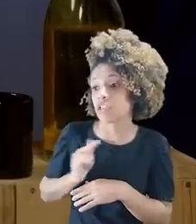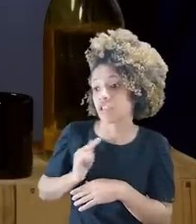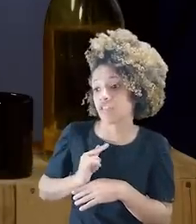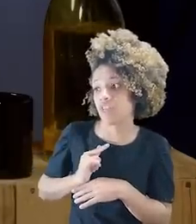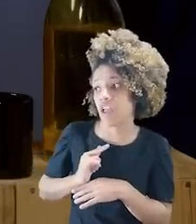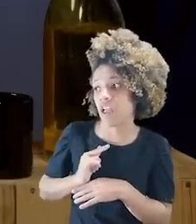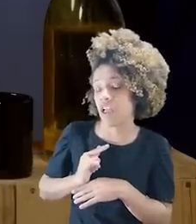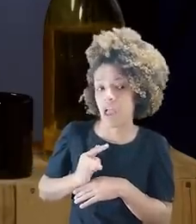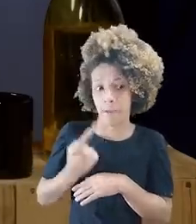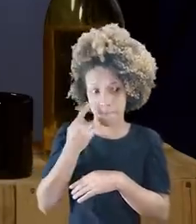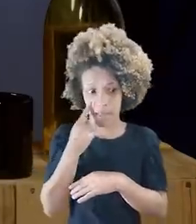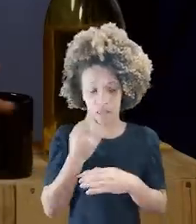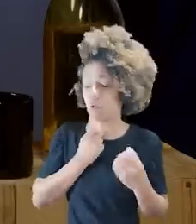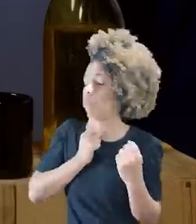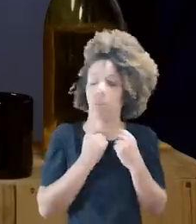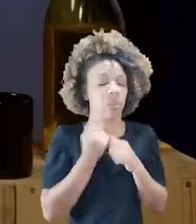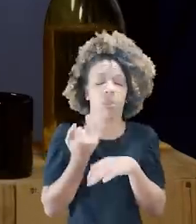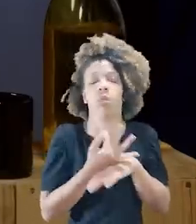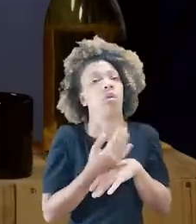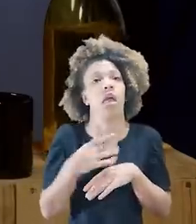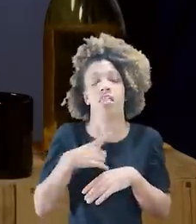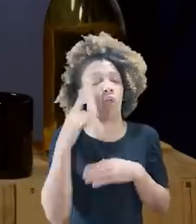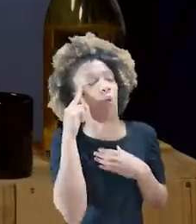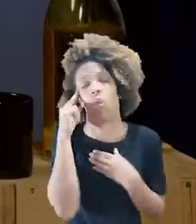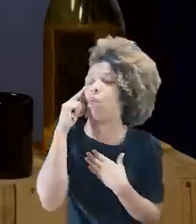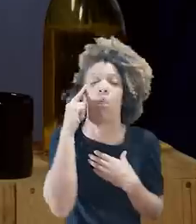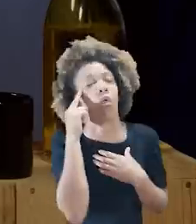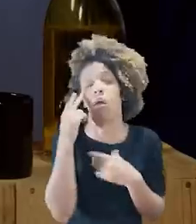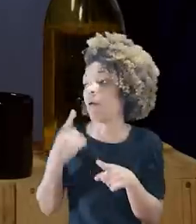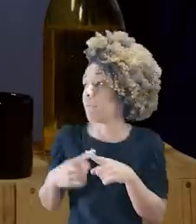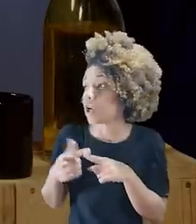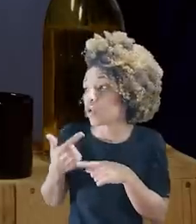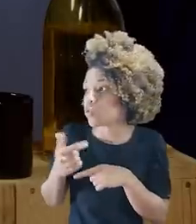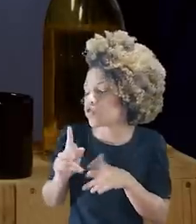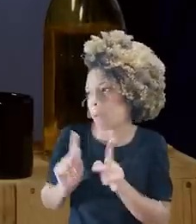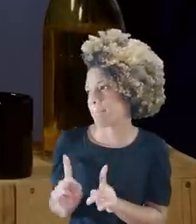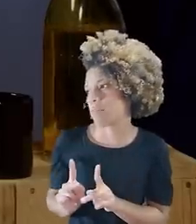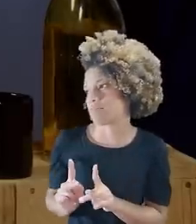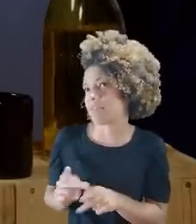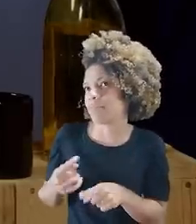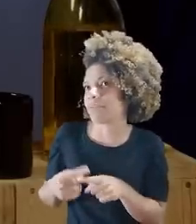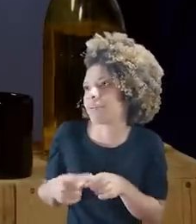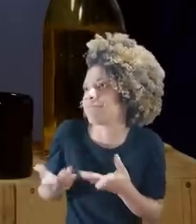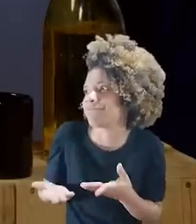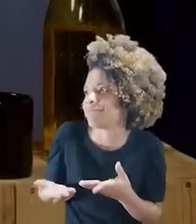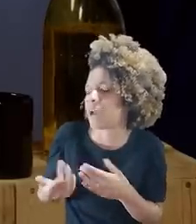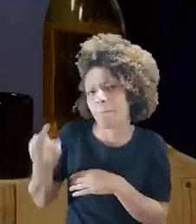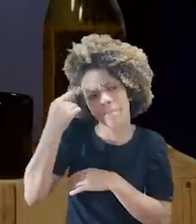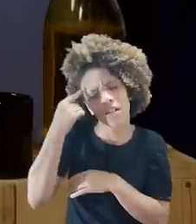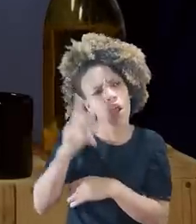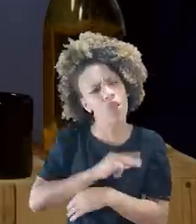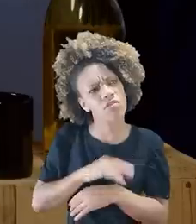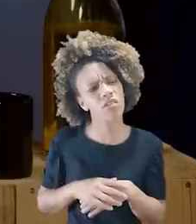de madrugada você me acorda pelo amor de Deus que eu tô tendo algum porque assim não tinha paz porque eu eu fico pensando F